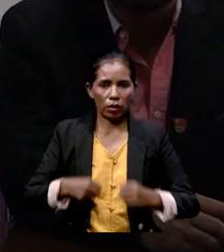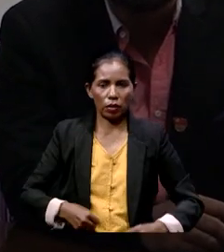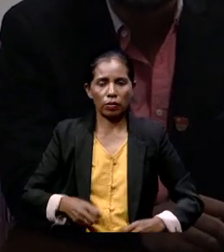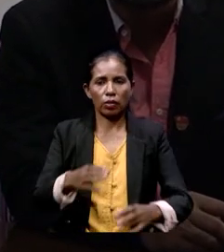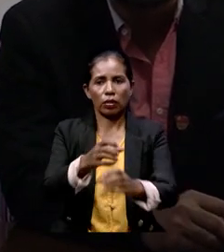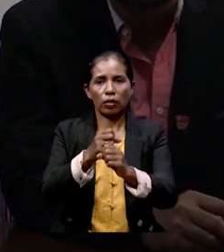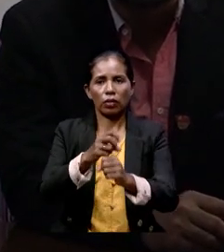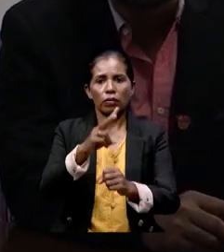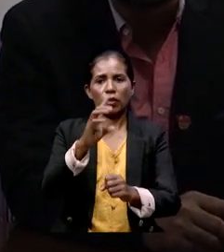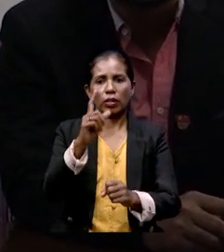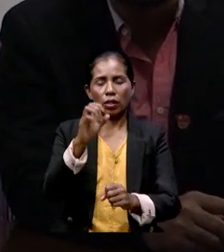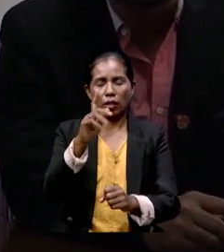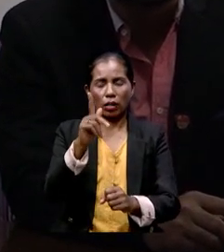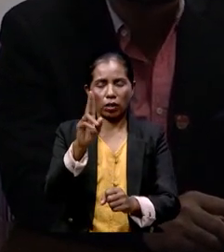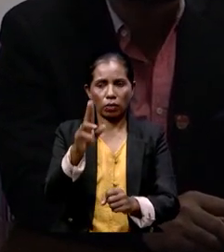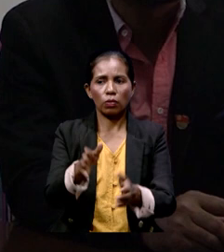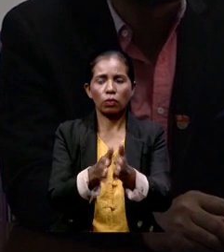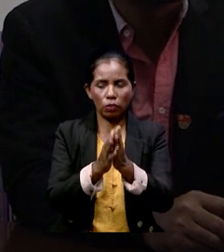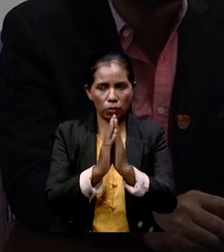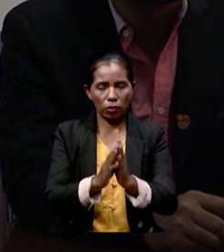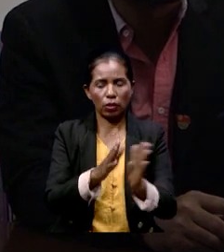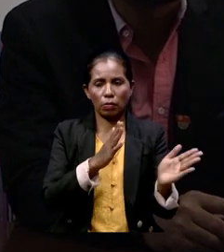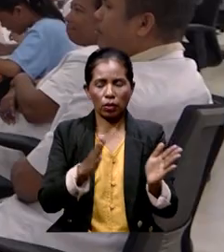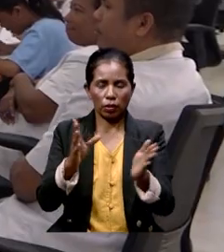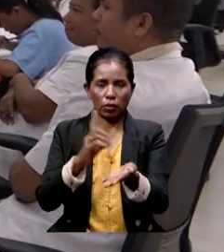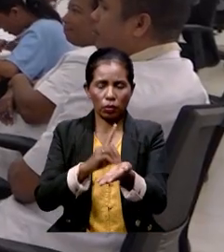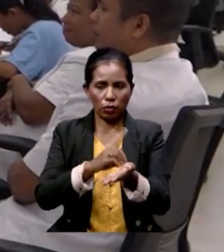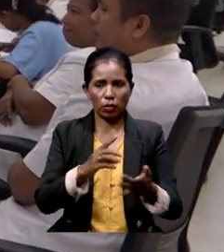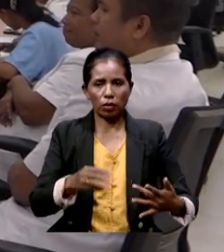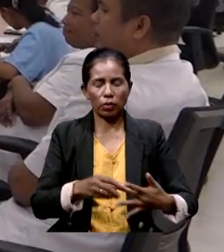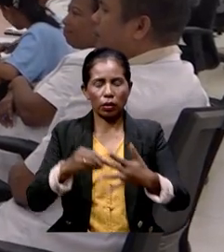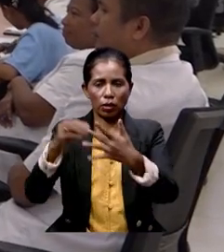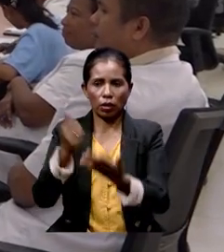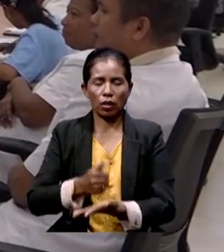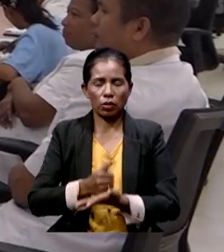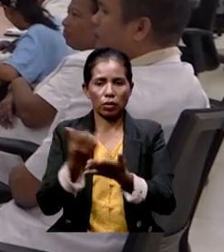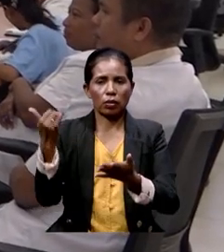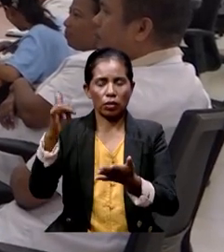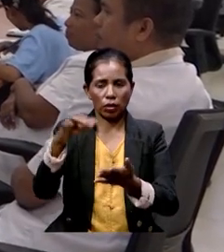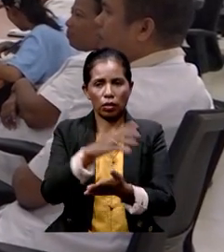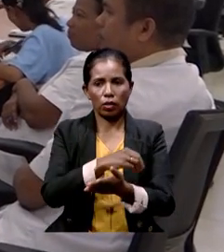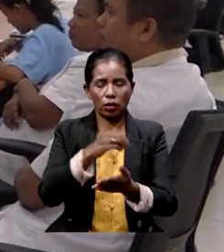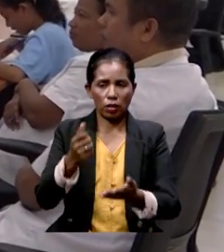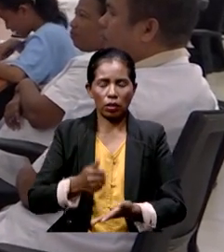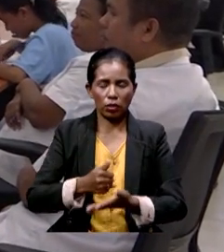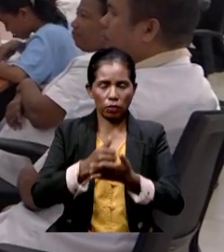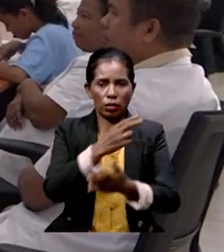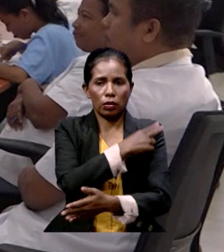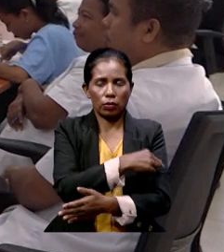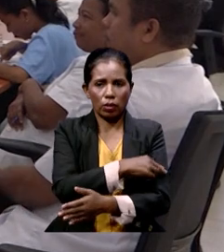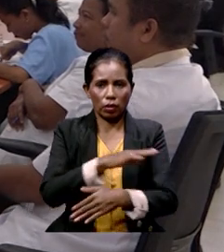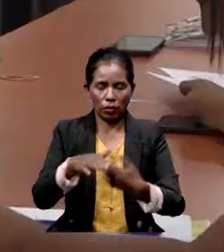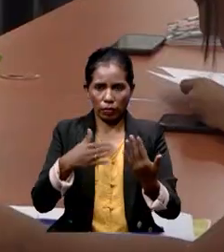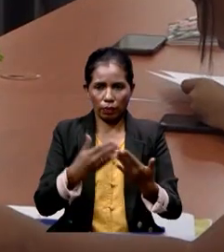Vaticano Russo, a tua preparação equipa médico especialista e o centro de atendimento Sira, não mais facilidade Sira. E